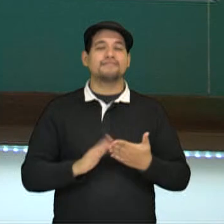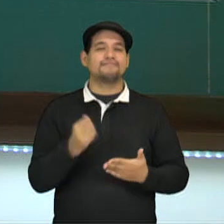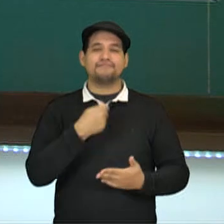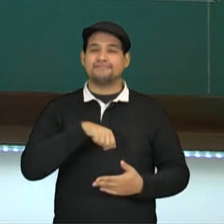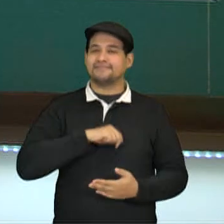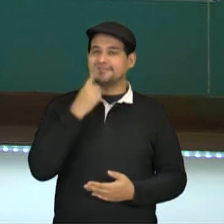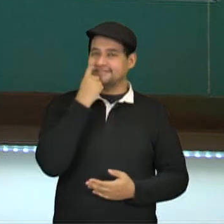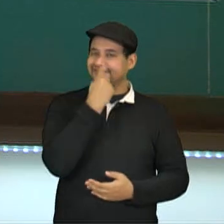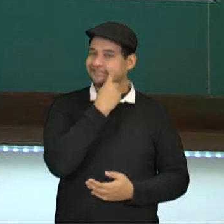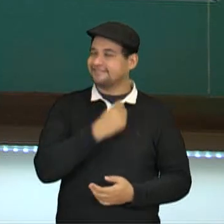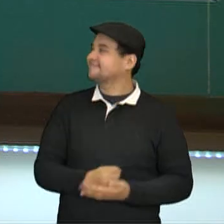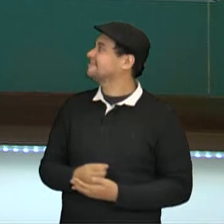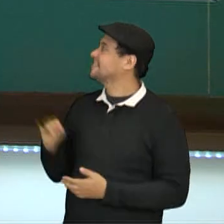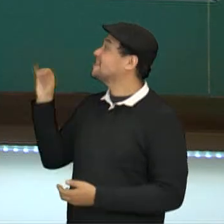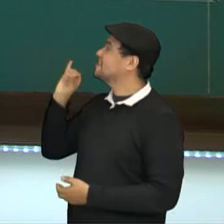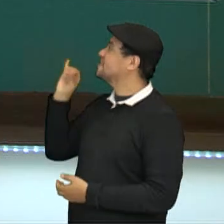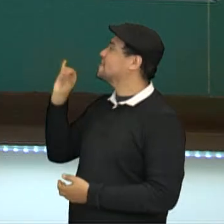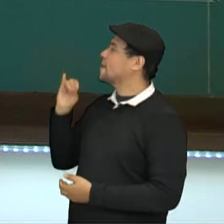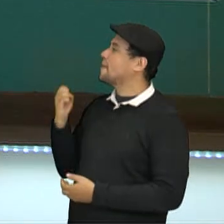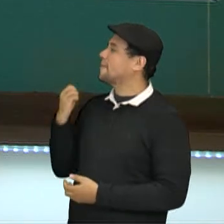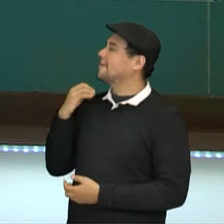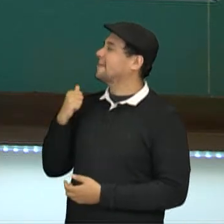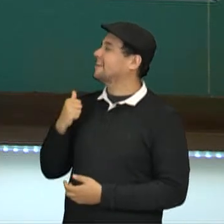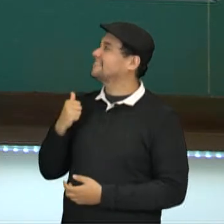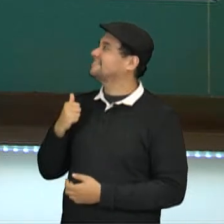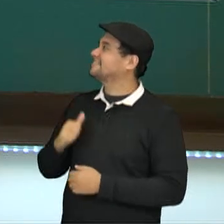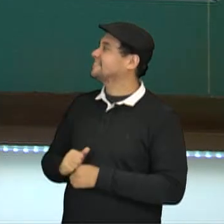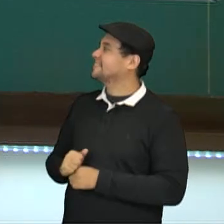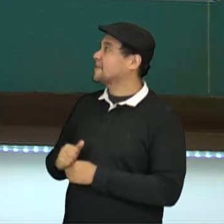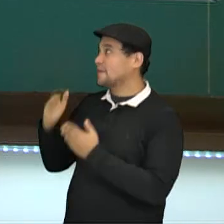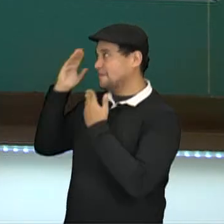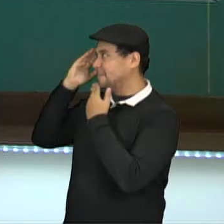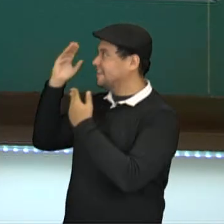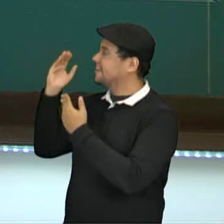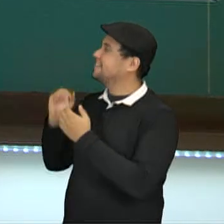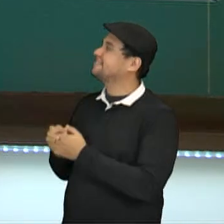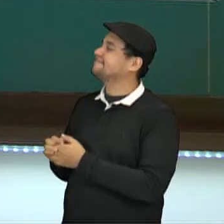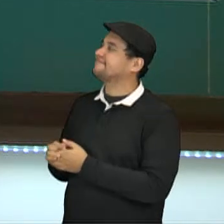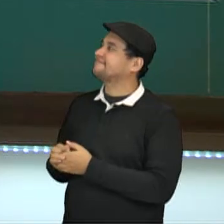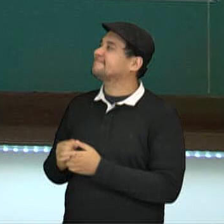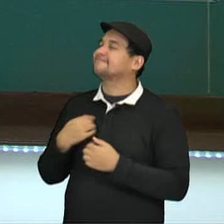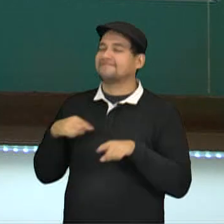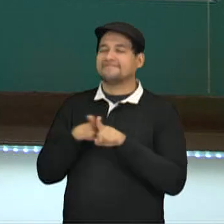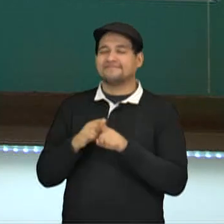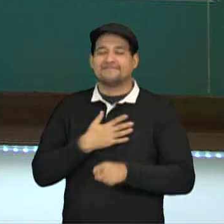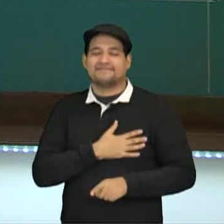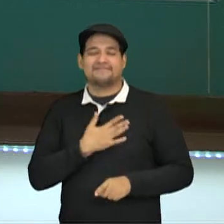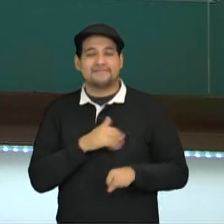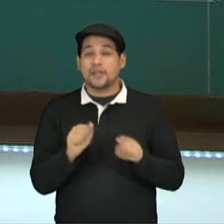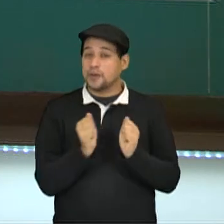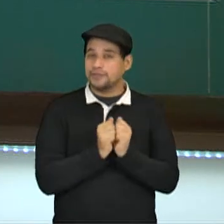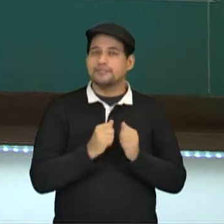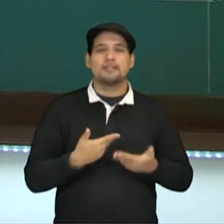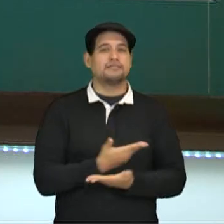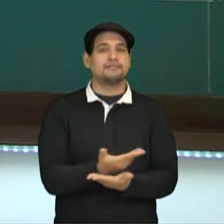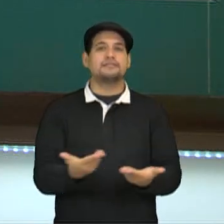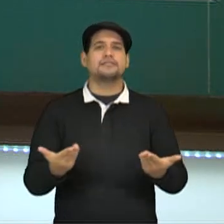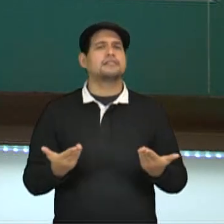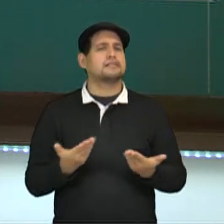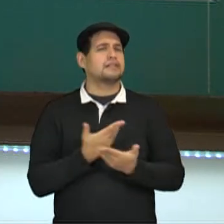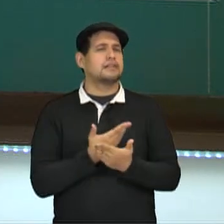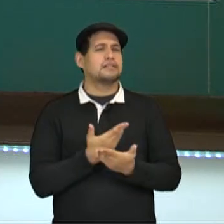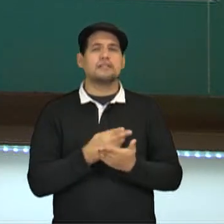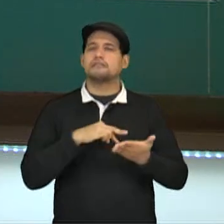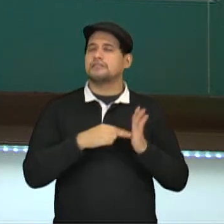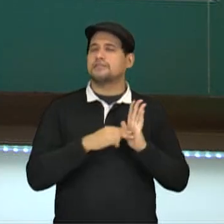intérprete Kelvin está conosco. Olá, Kelvin, seja bem-vindo, que bom que você está conosco. A nossa aula torna-se muito